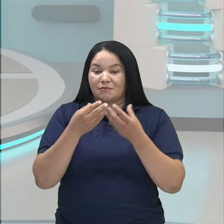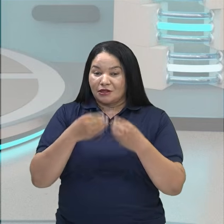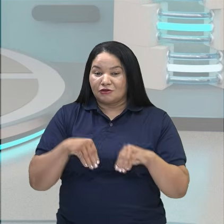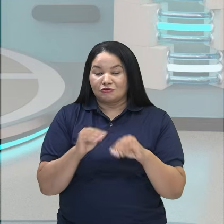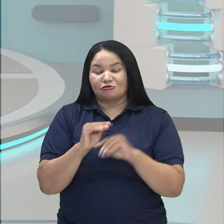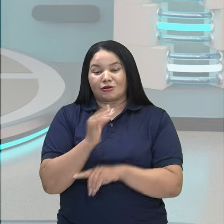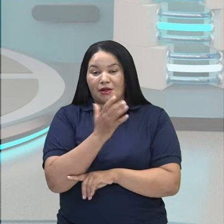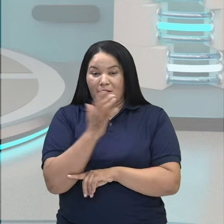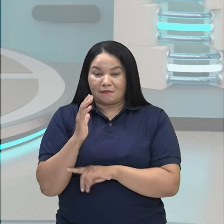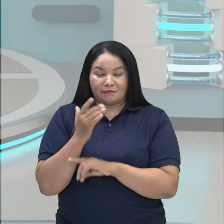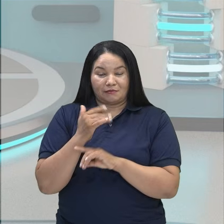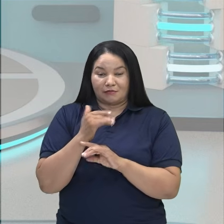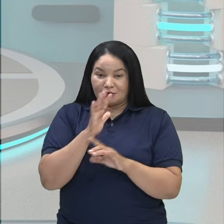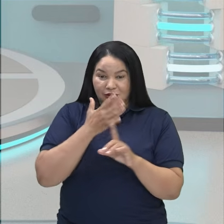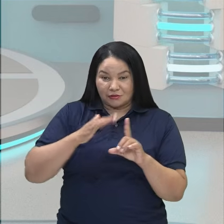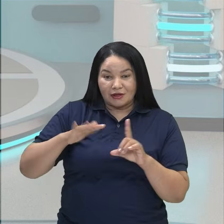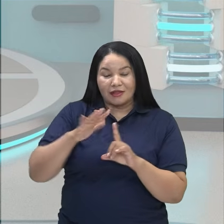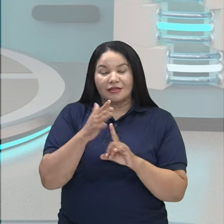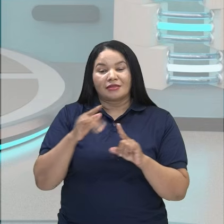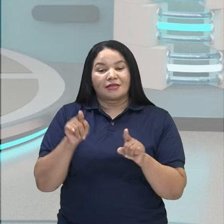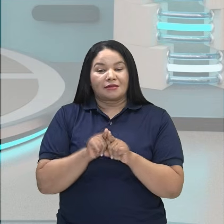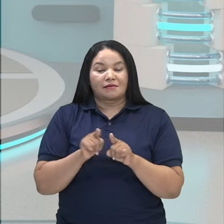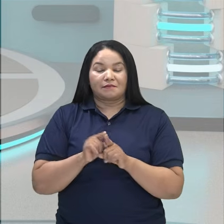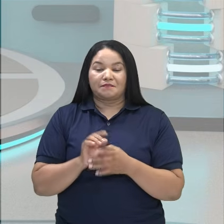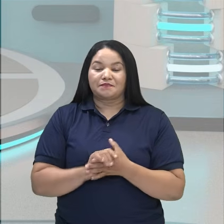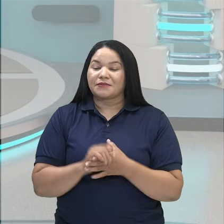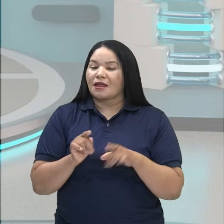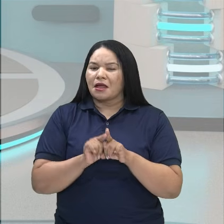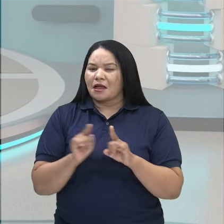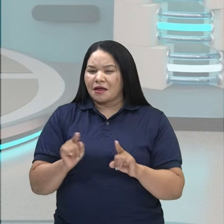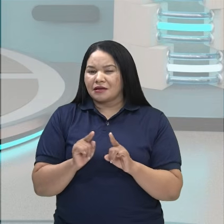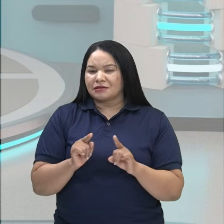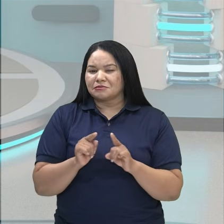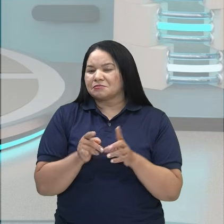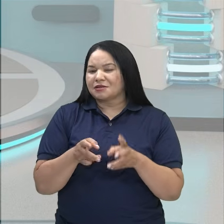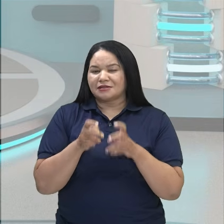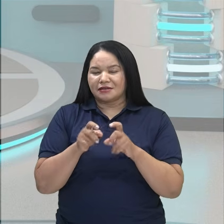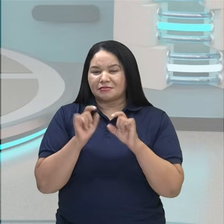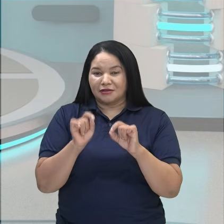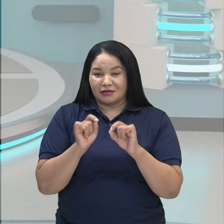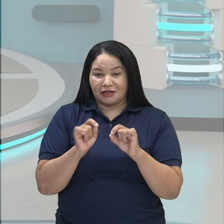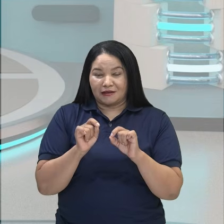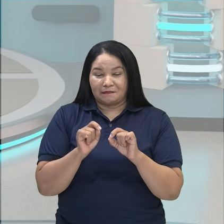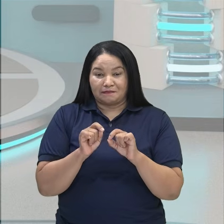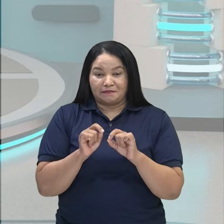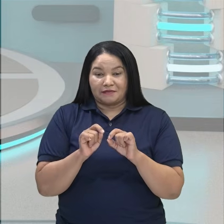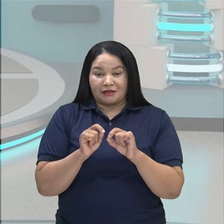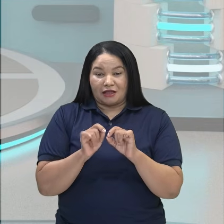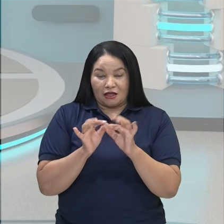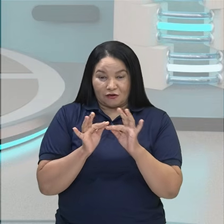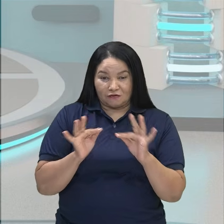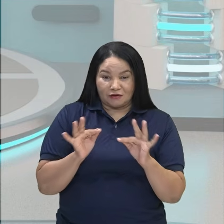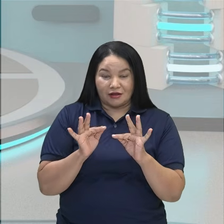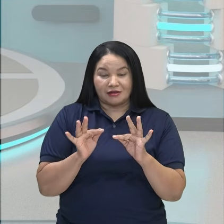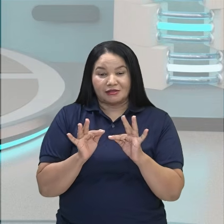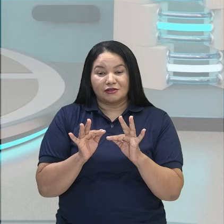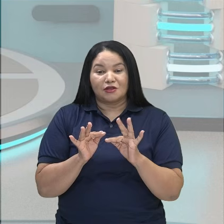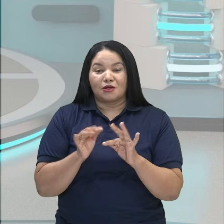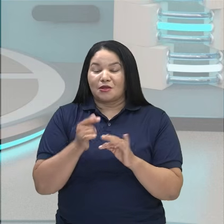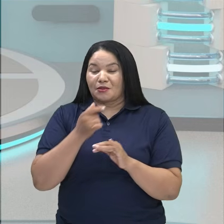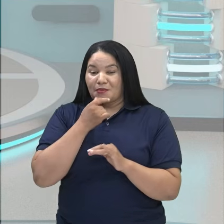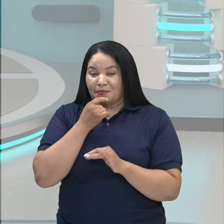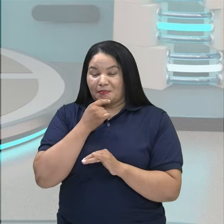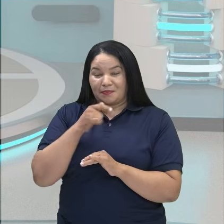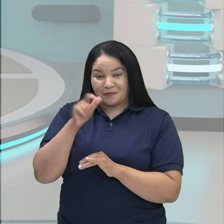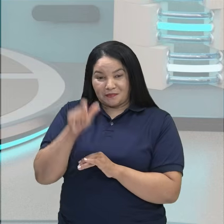meio ambiente e assim por diante, correto? Mas nota que a primeira fala do nosso apresentador aí